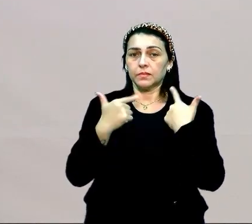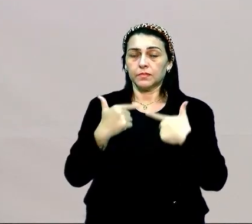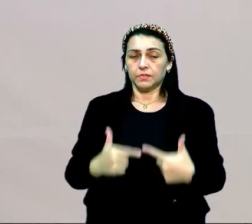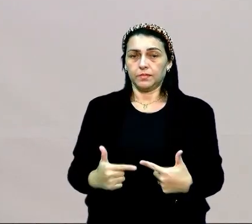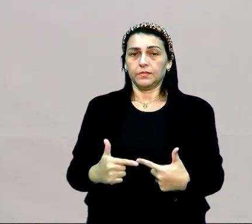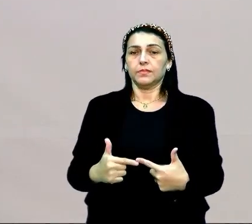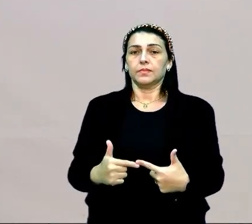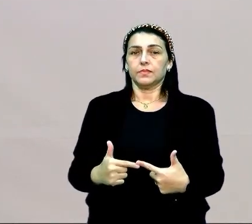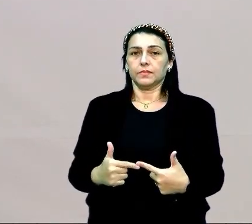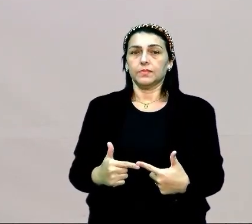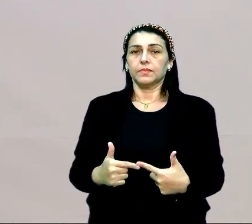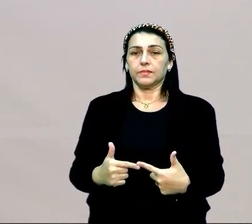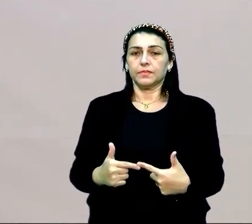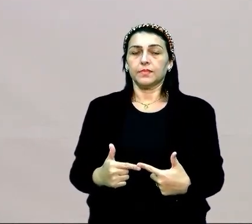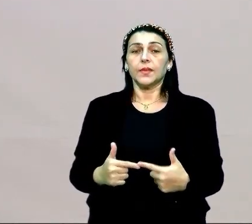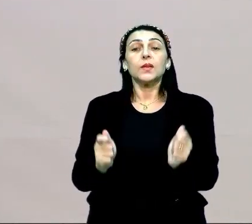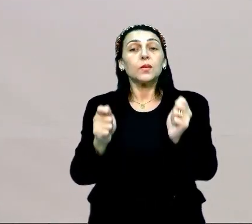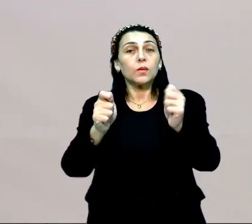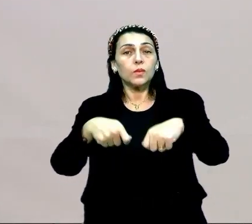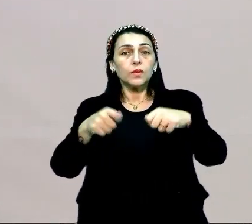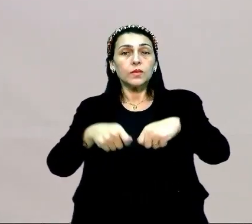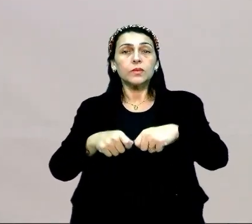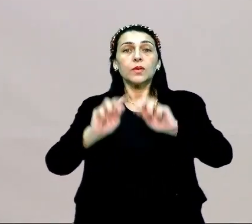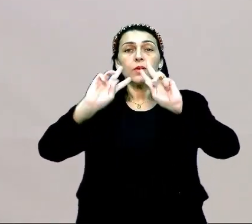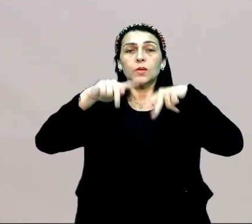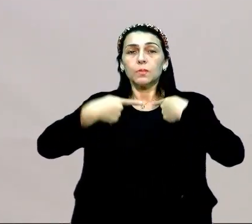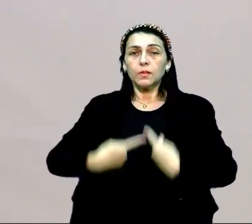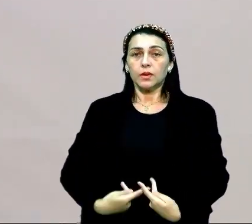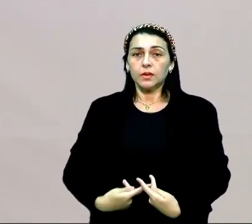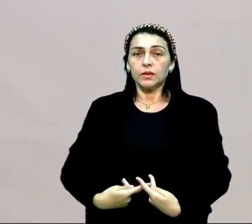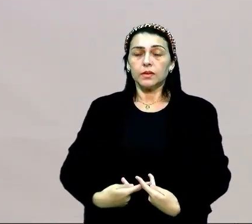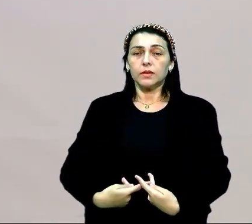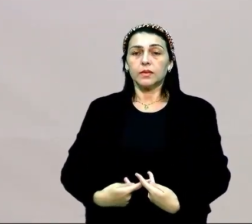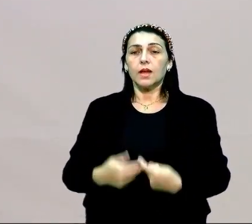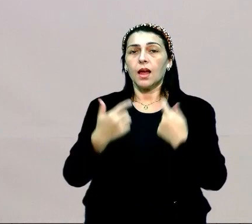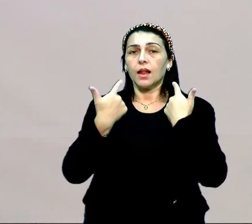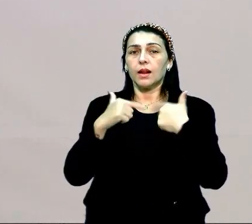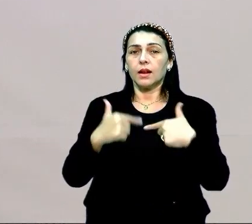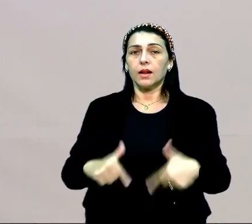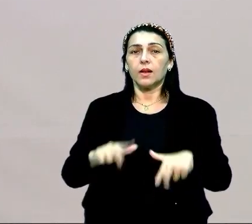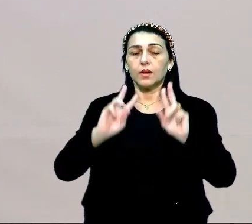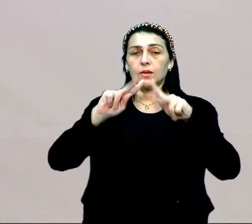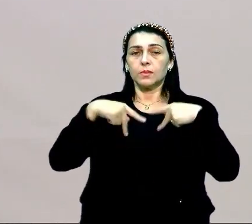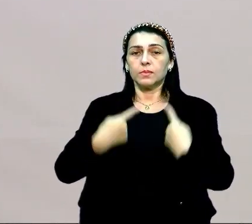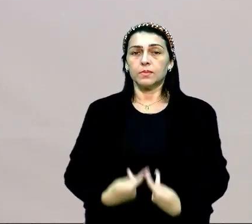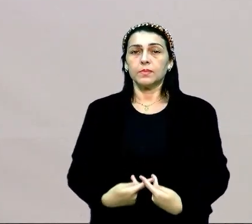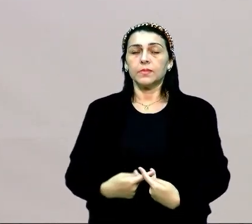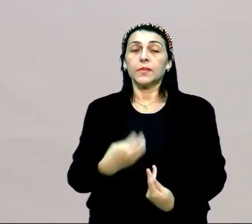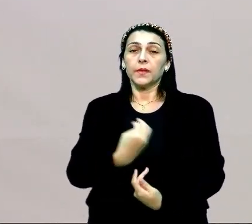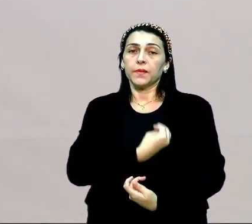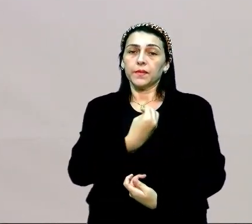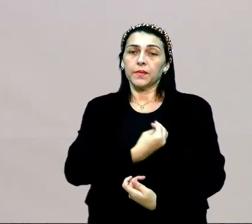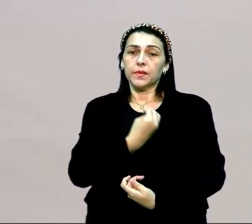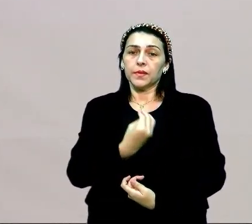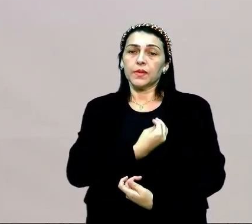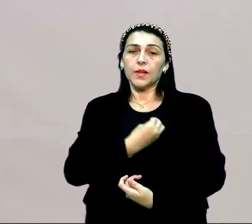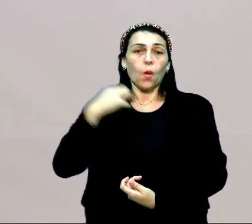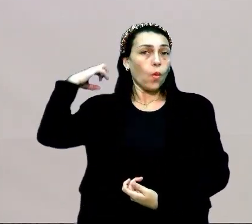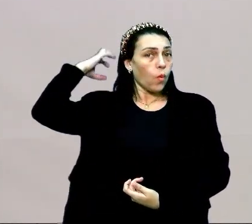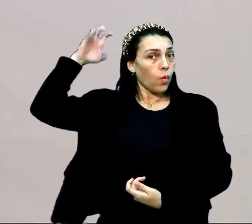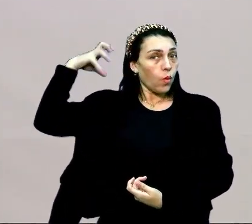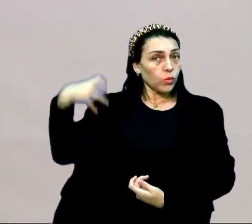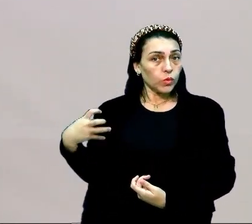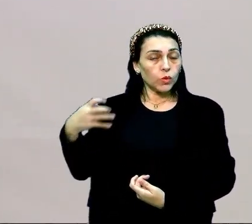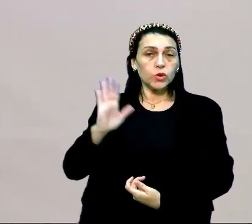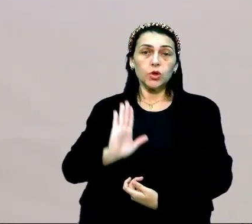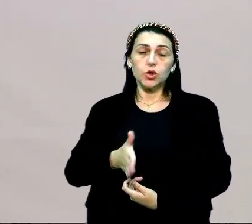linguagem é uma das condições humanas. A linguagem é uma condição humana. O Jean-Jacques Rousseau, já